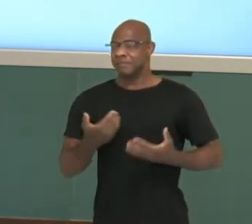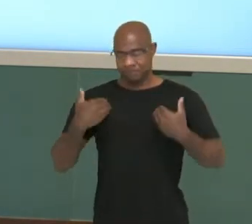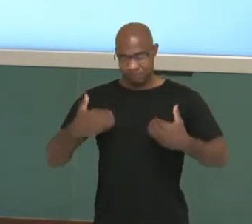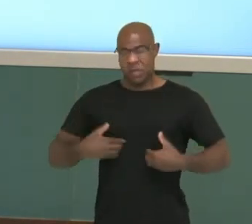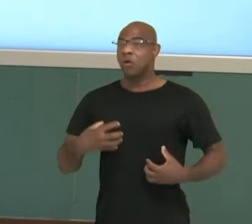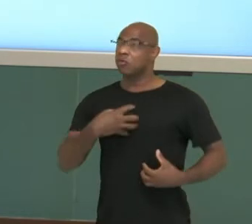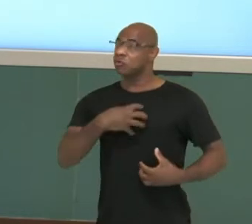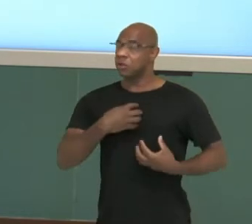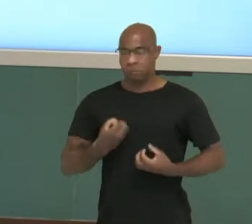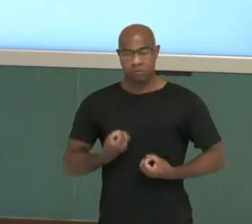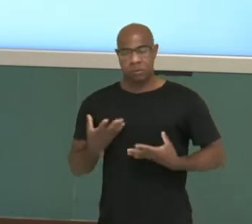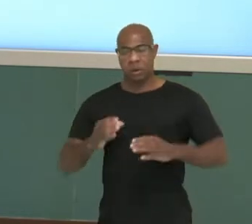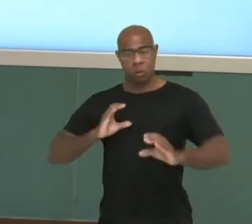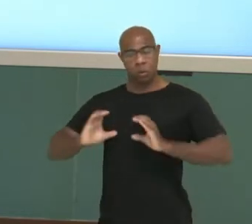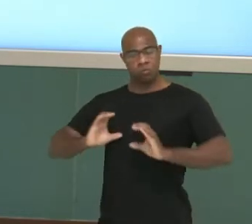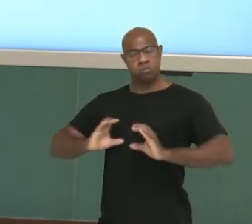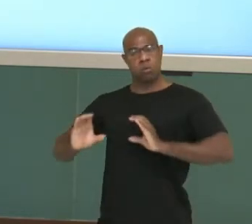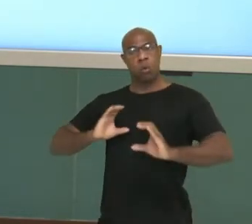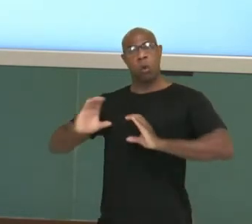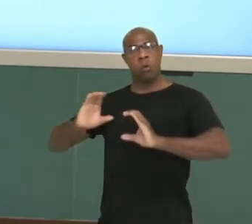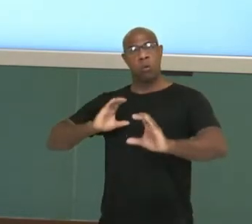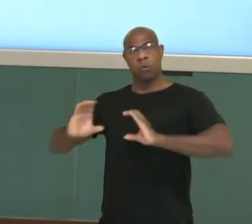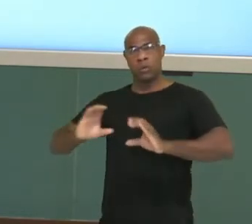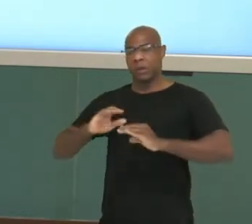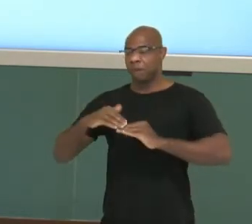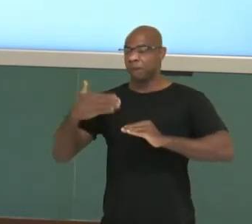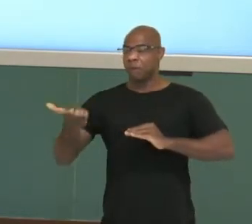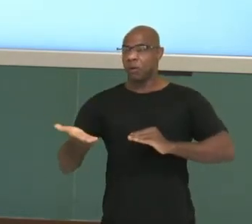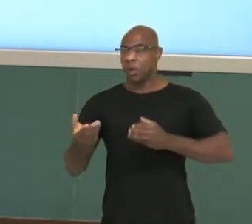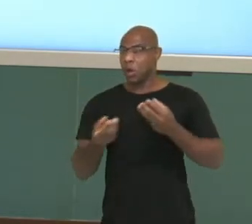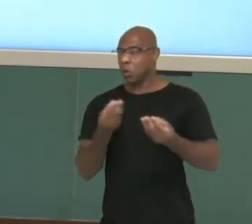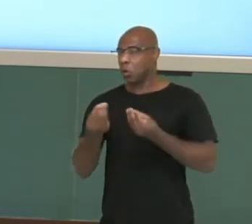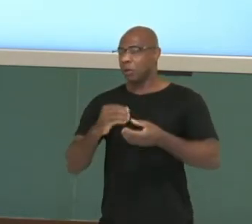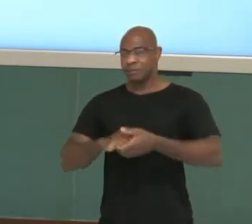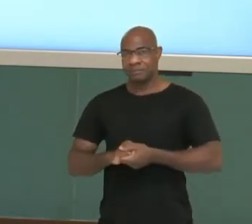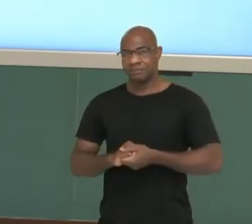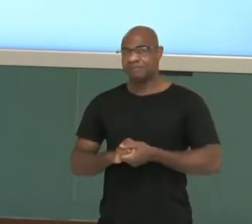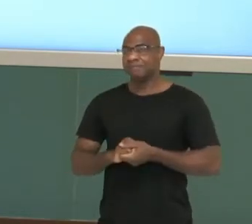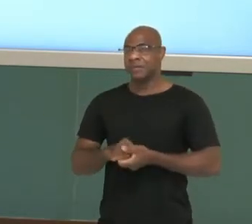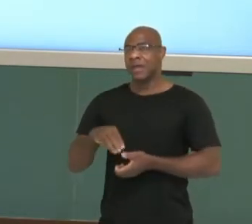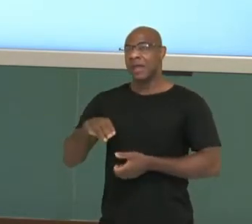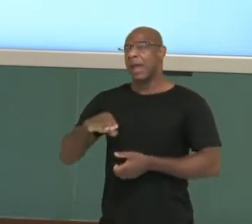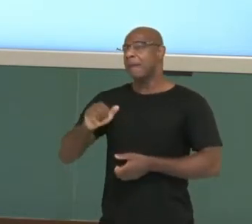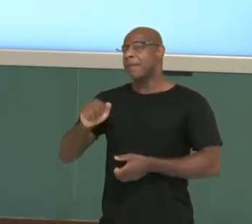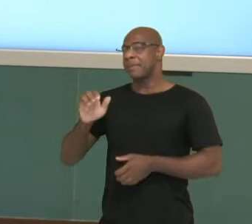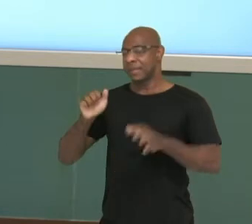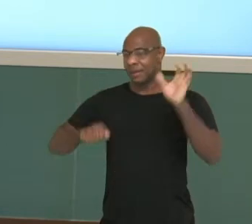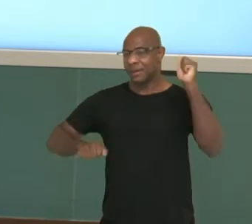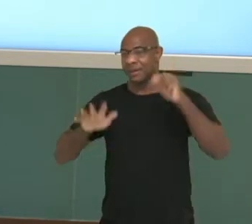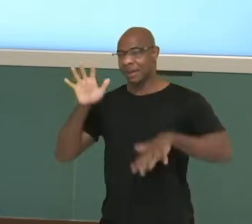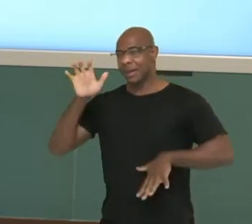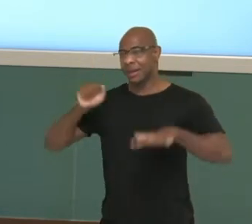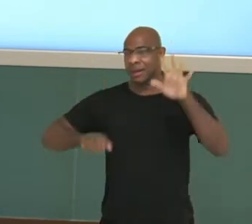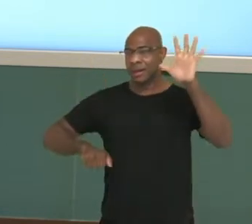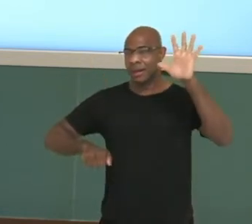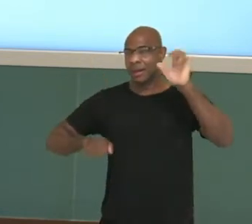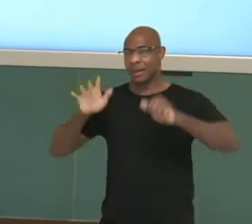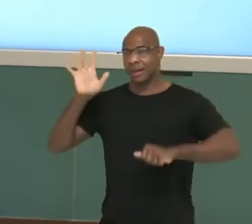corpo se comunica com o exterior. Então vamos ver a mímica, vamos reconhecer ela como